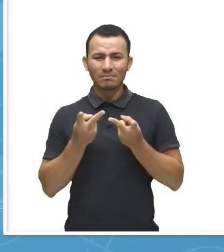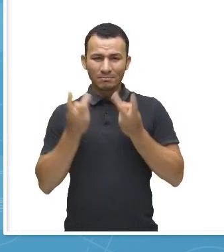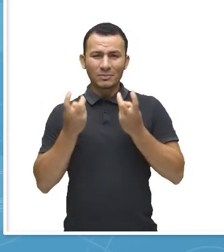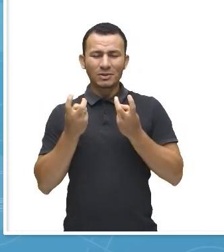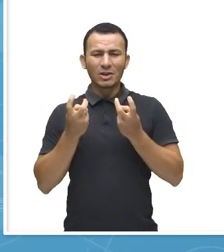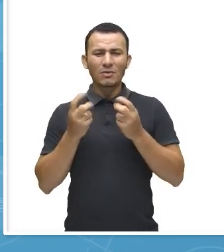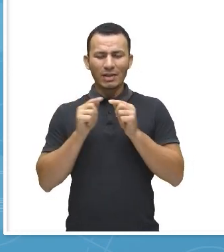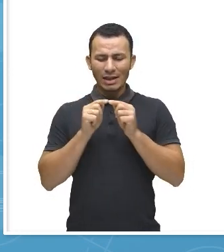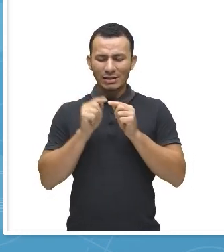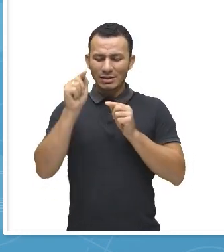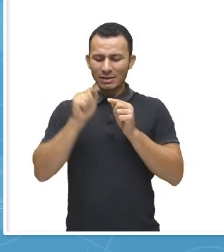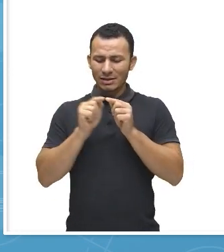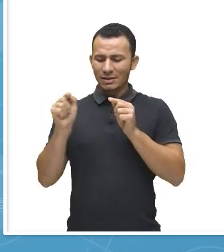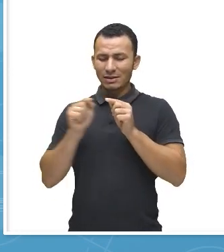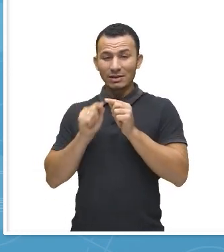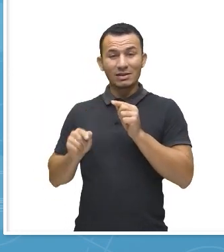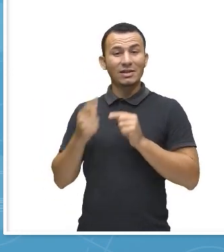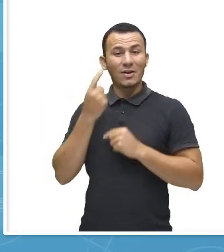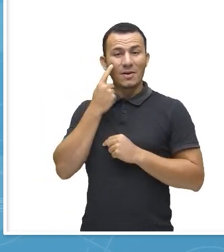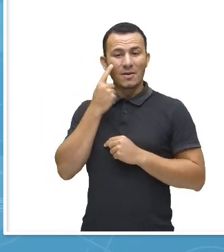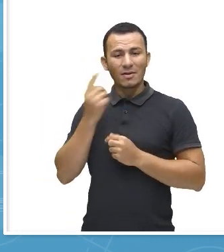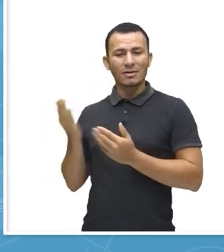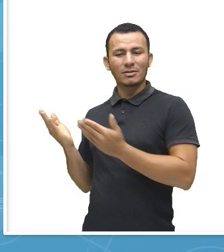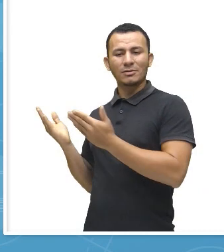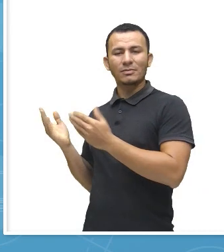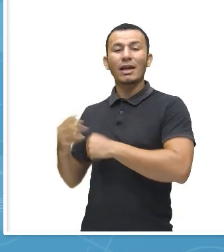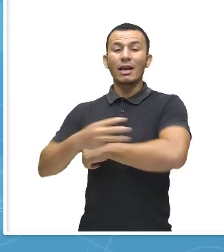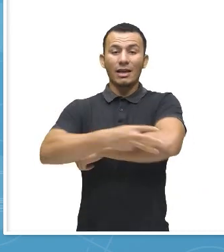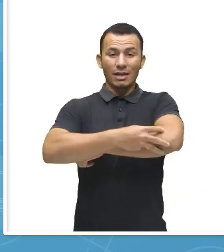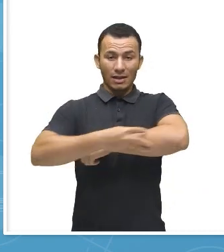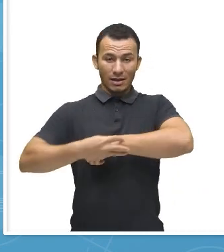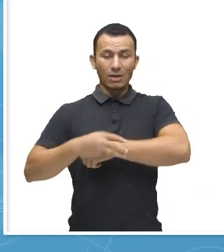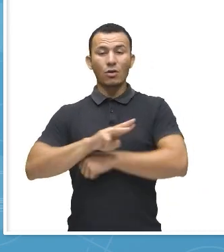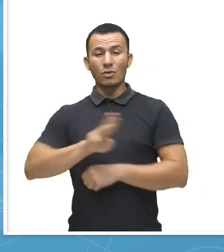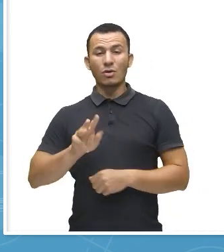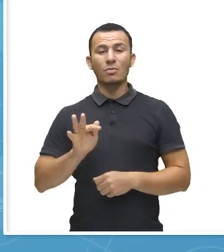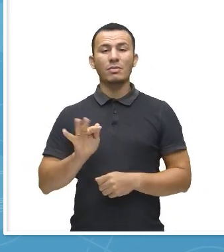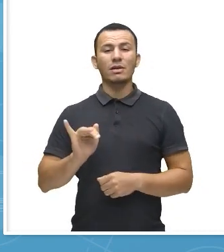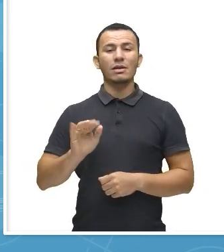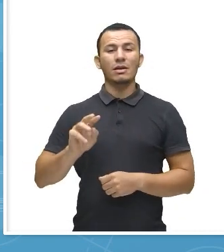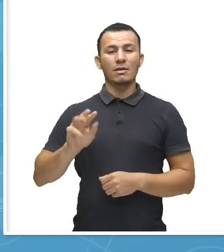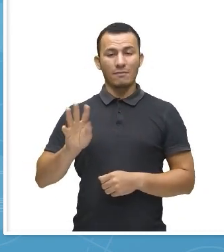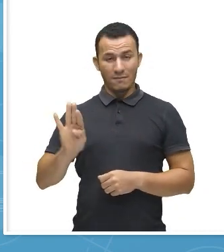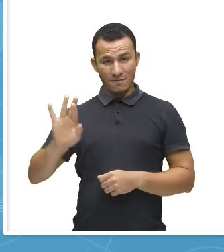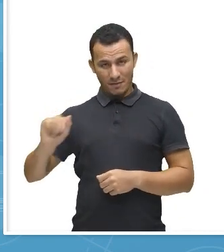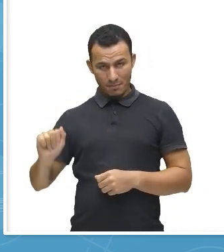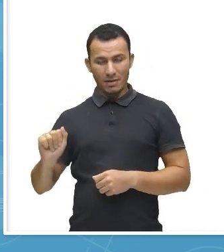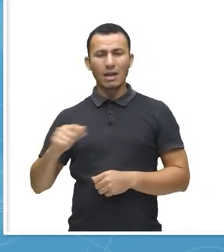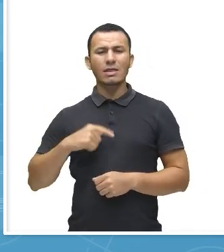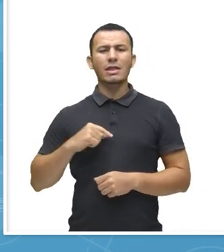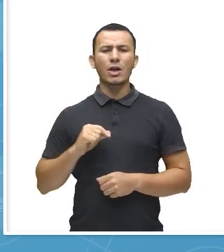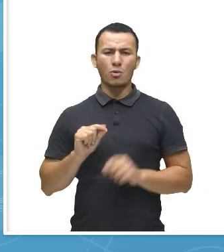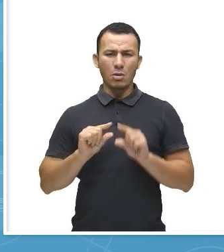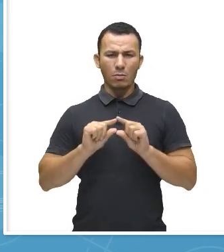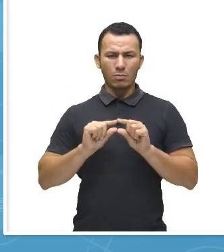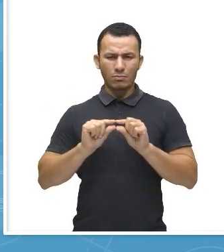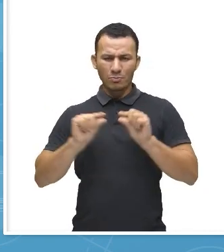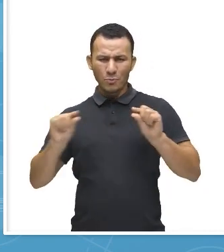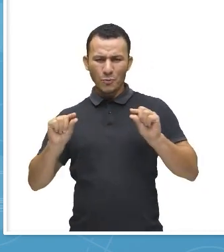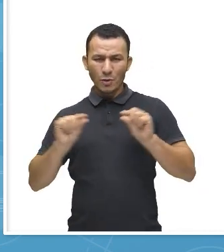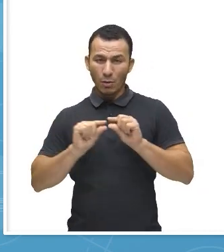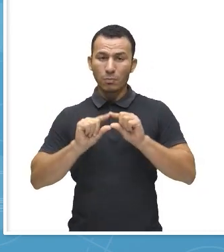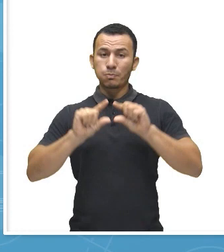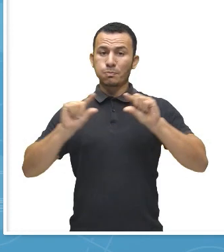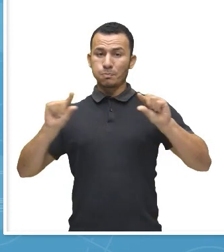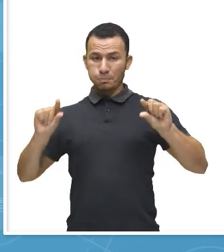essas linhas que a gente vai marcar aqui, ó, são as fibras, né? Tem essas um pouquinho mais grossas e as outras mais fininhas aqui pelo meio. E essas